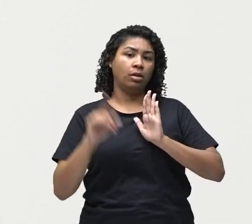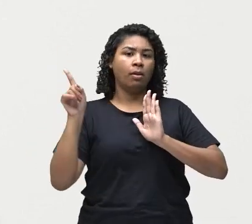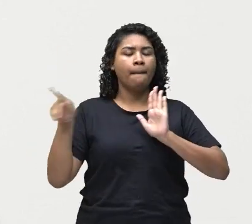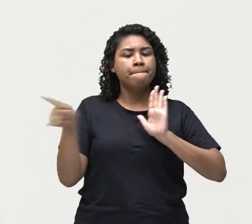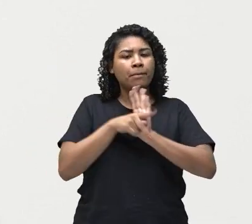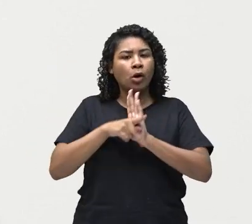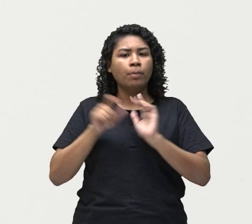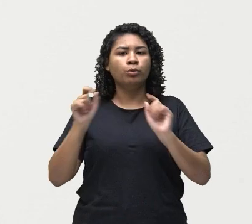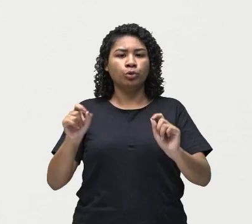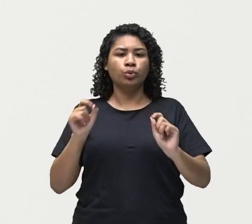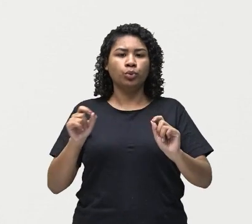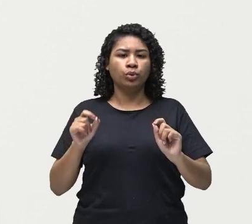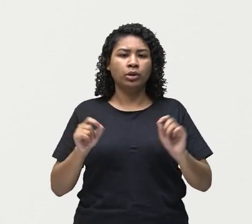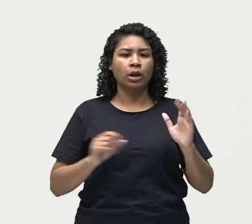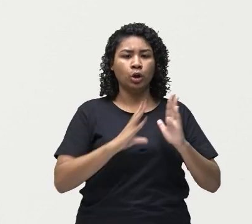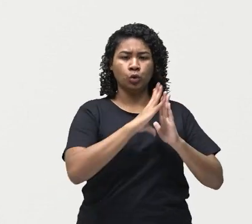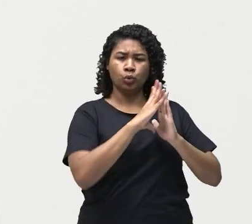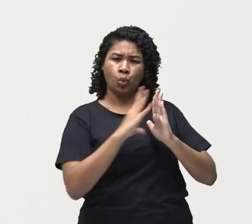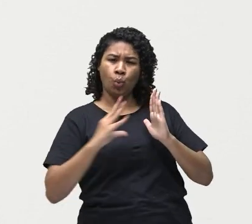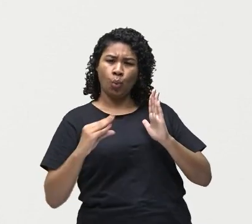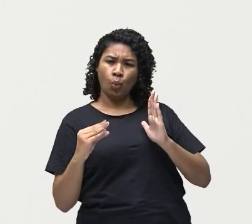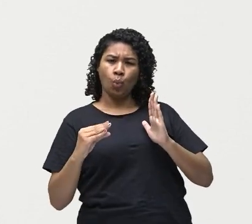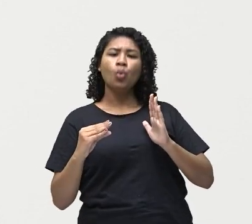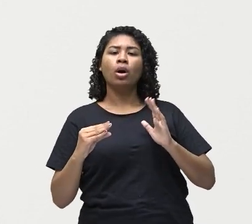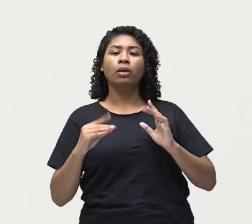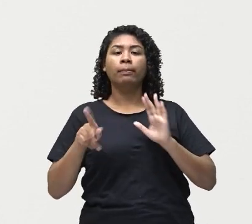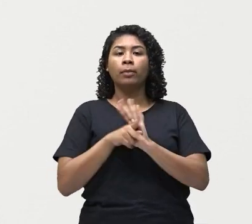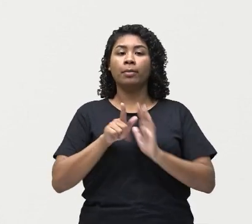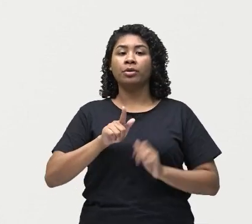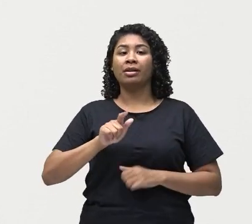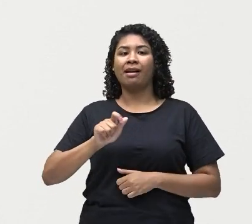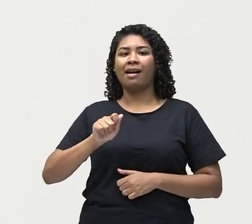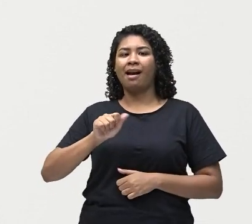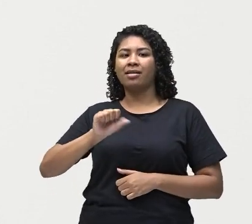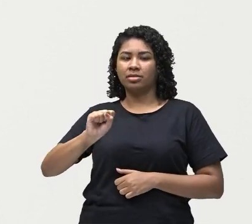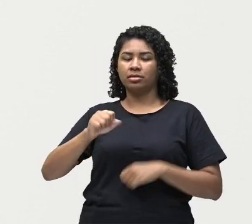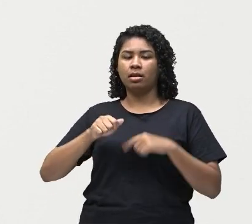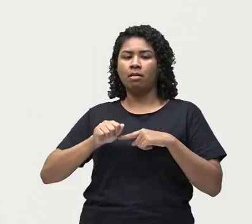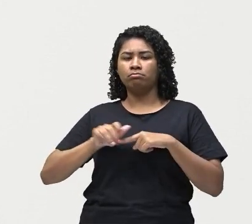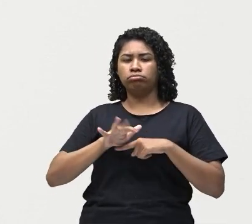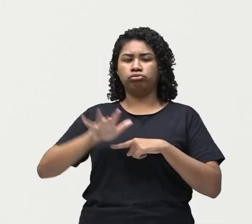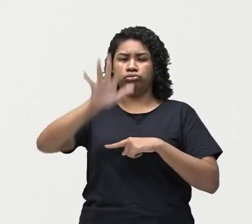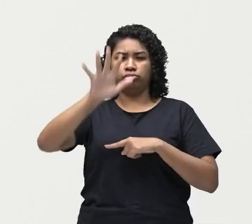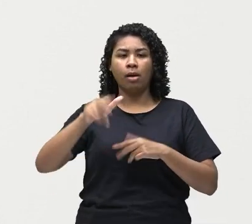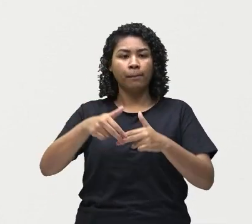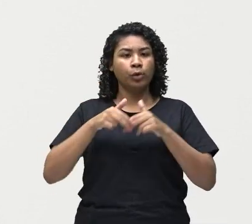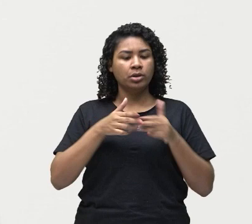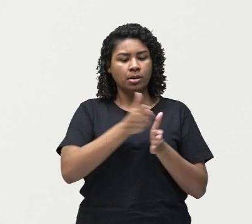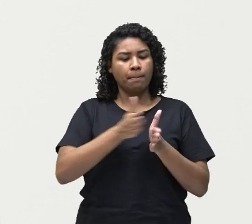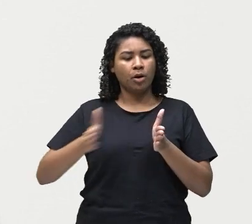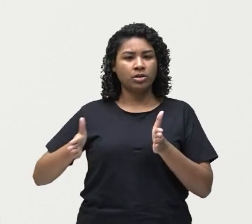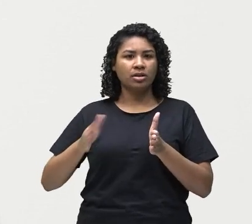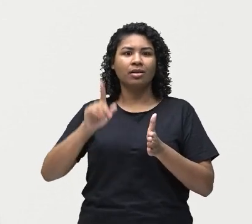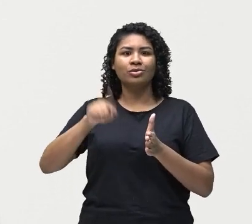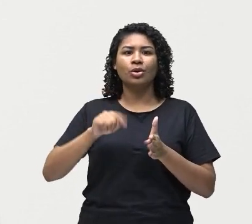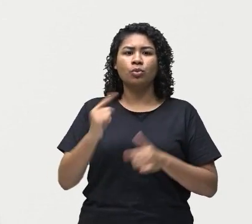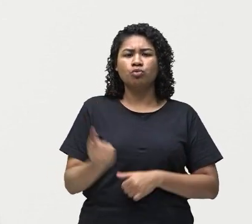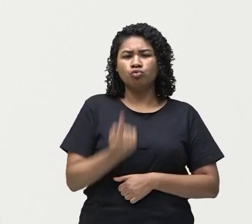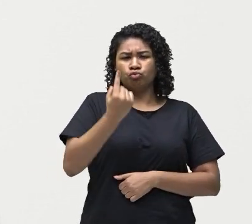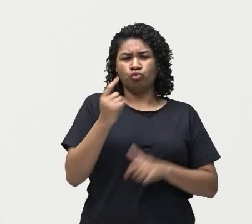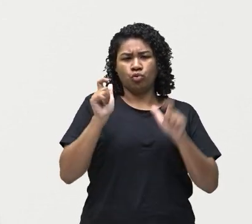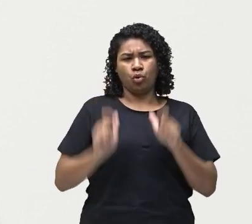este tipo de motor distingue-se dos motores alternativos onde os processos ocorrem em uma única câmera